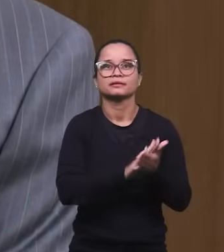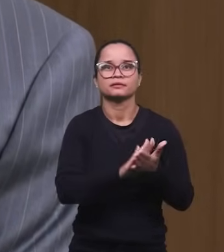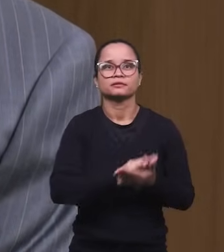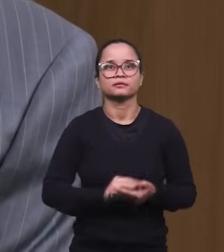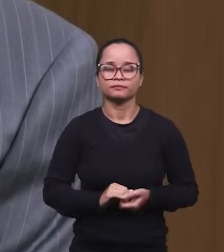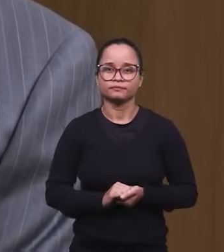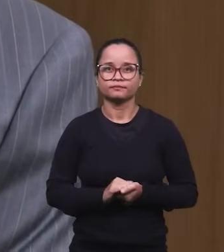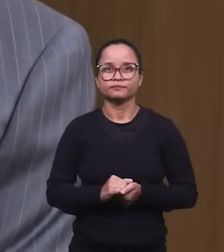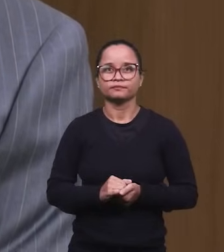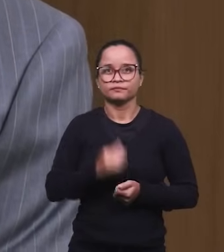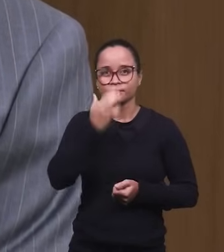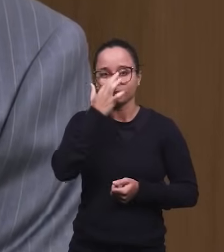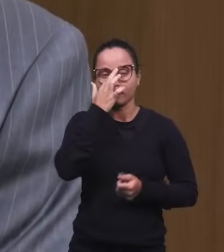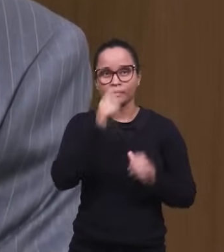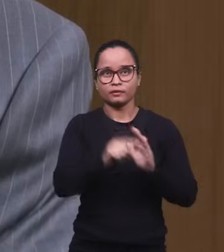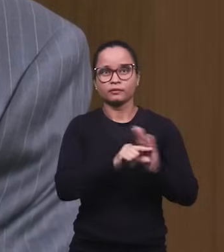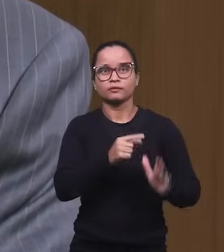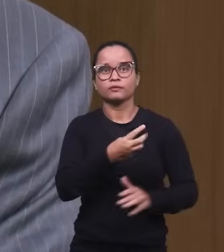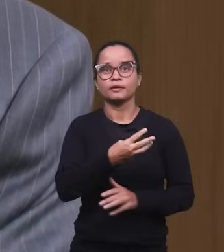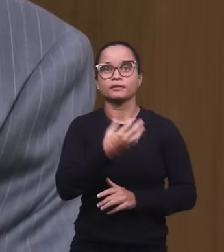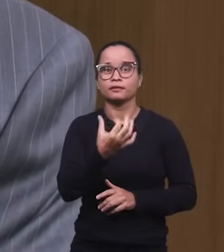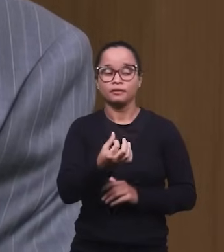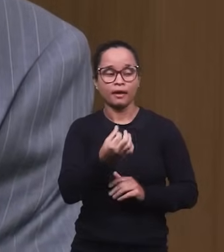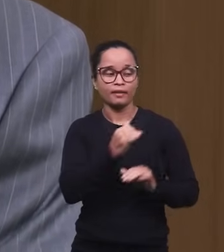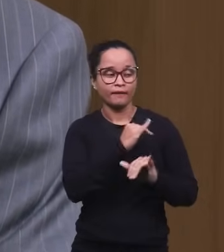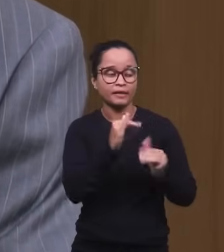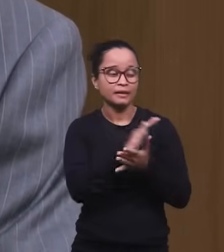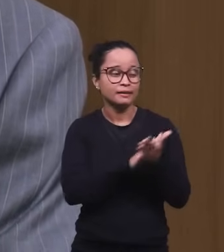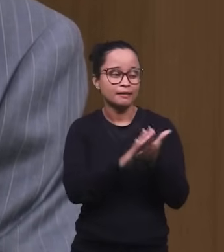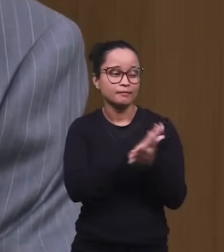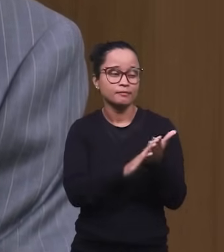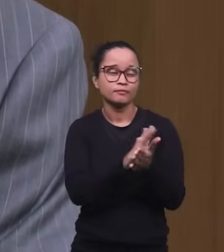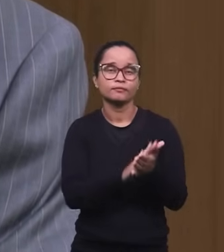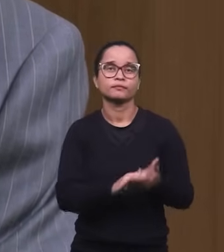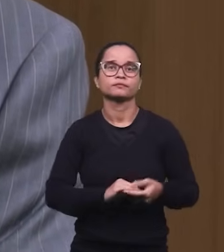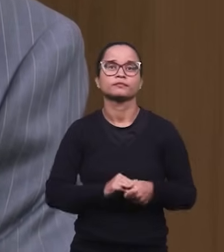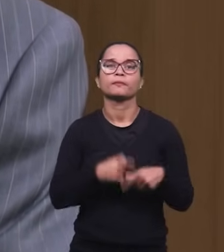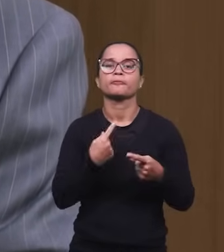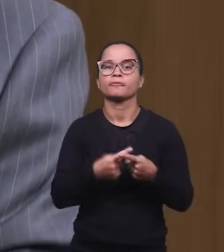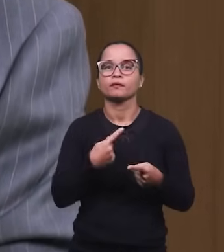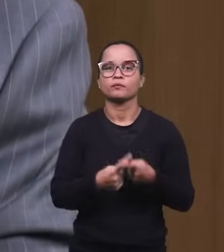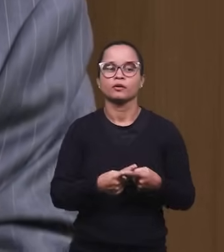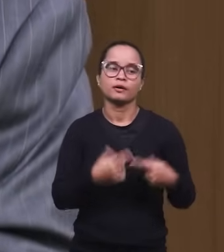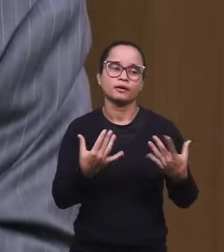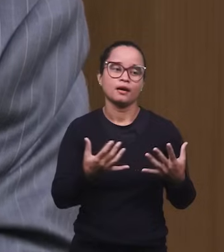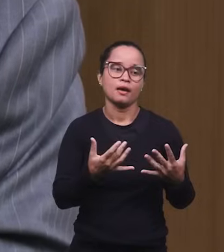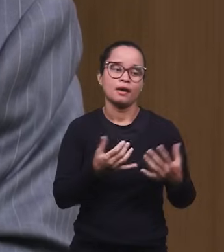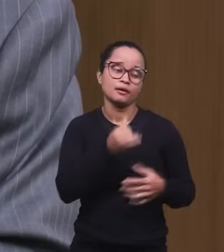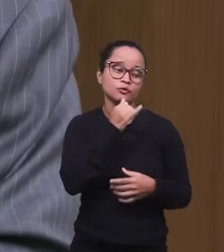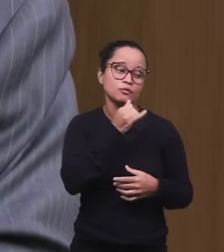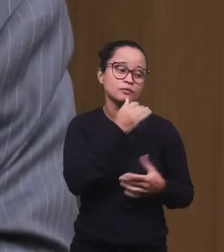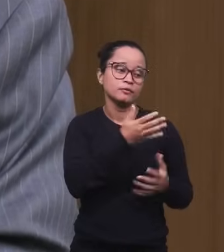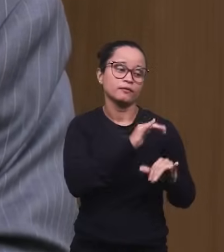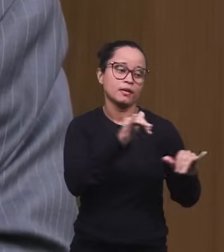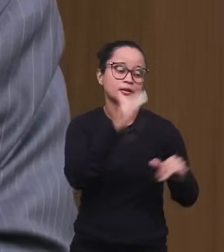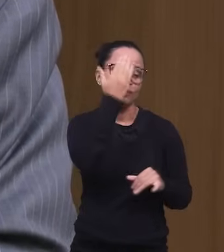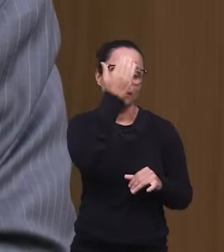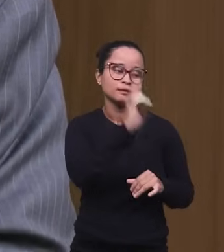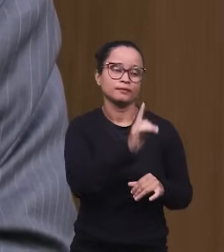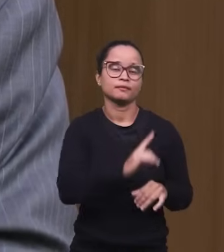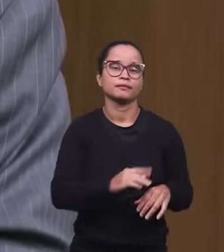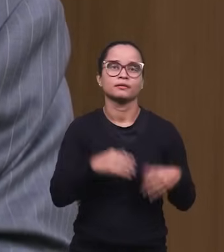pequeno, é o que descreve a palavra no verso 36 do capítulo 25. Porque não adiantava, ele não ia